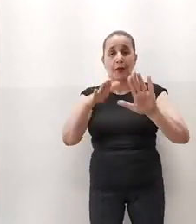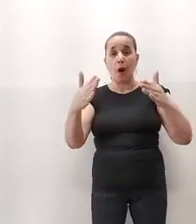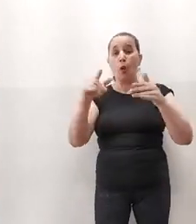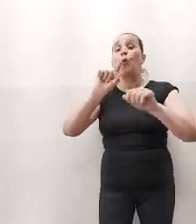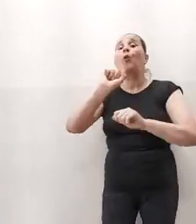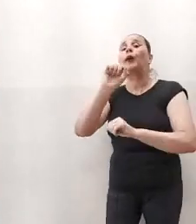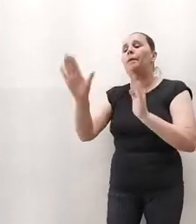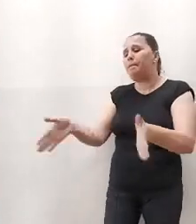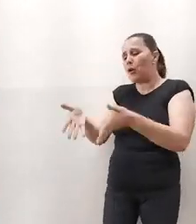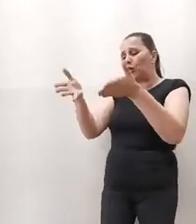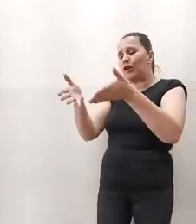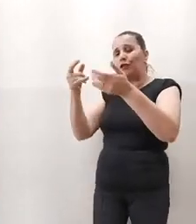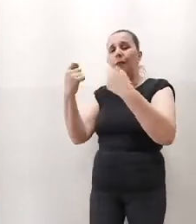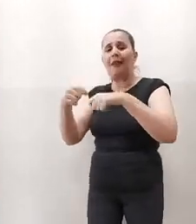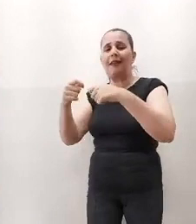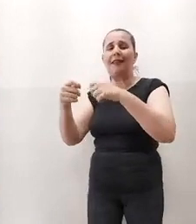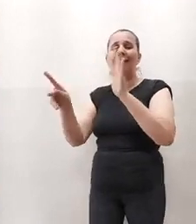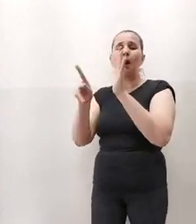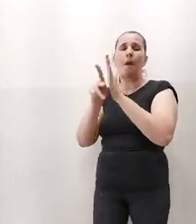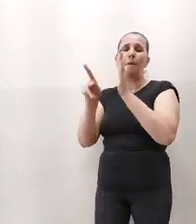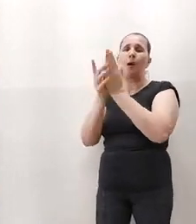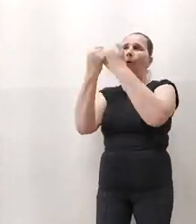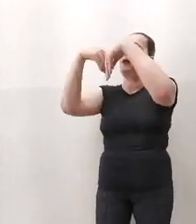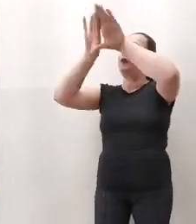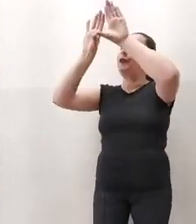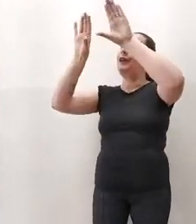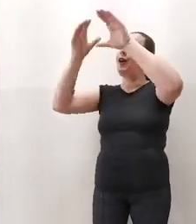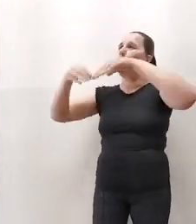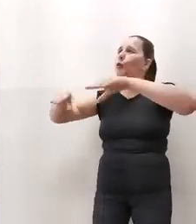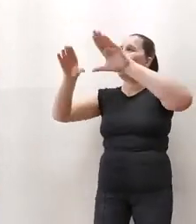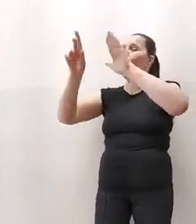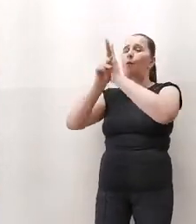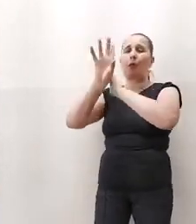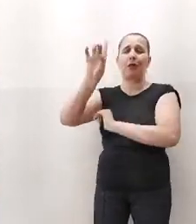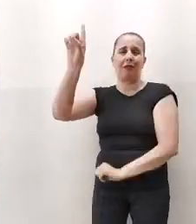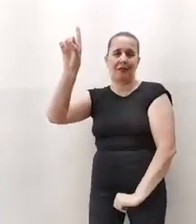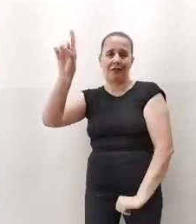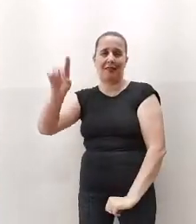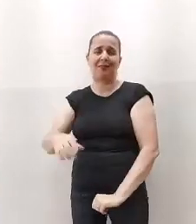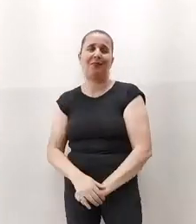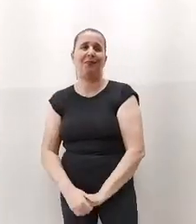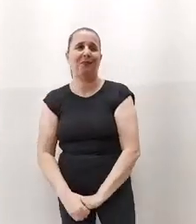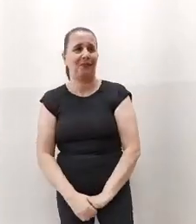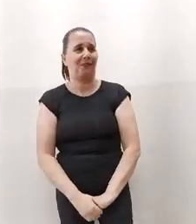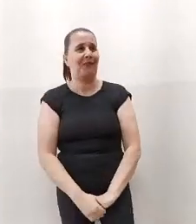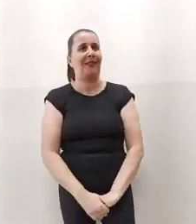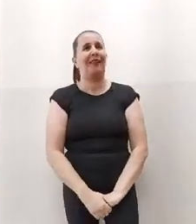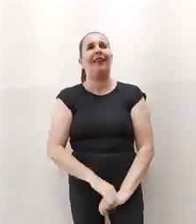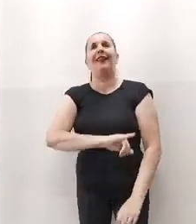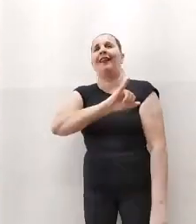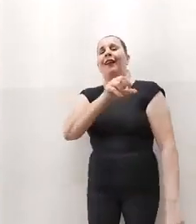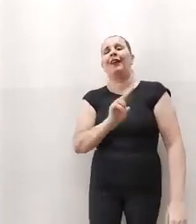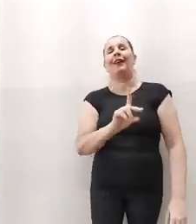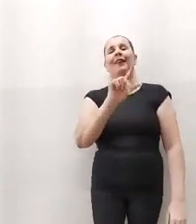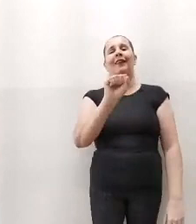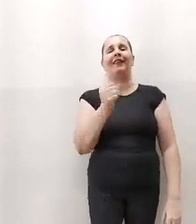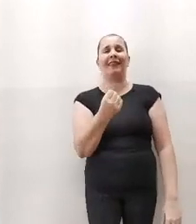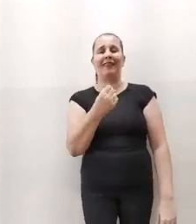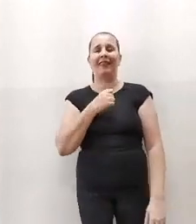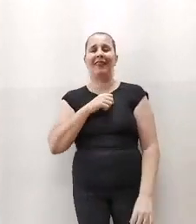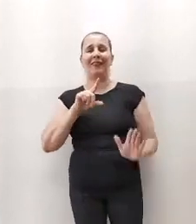motiva precisa ser aquilo que sai do trono de Deus. Amém, irmãos? Judas, versículo 3, fala